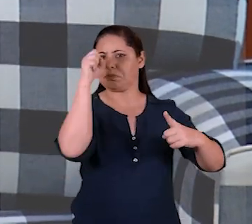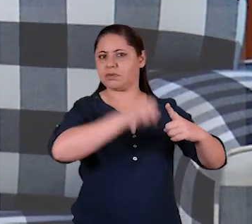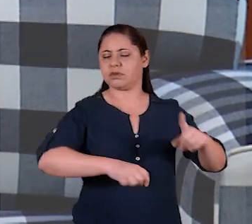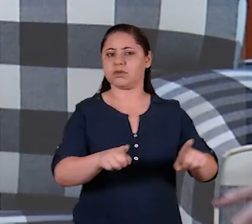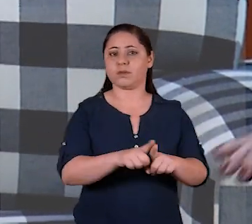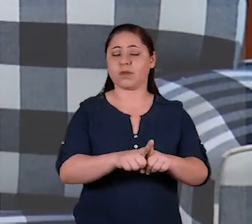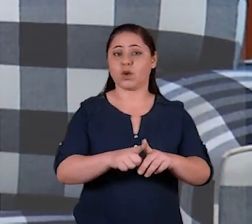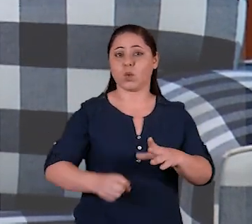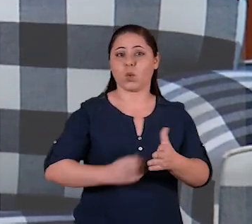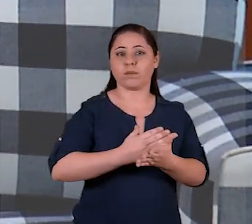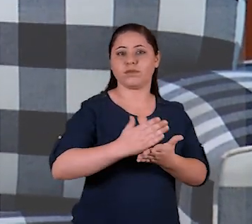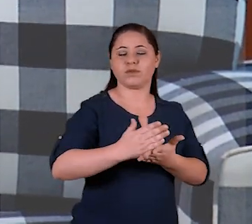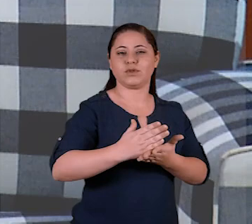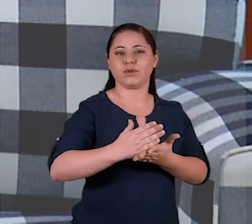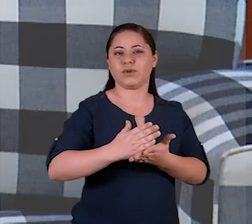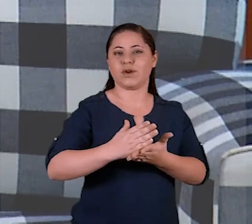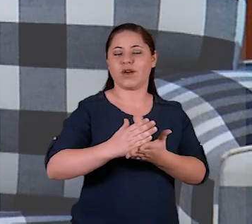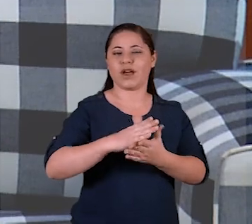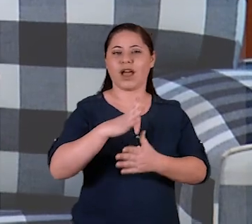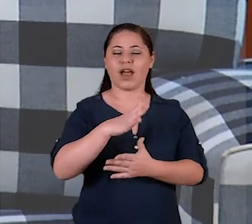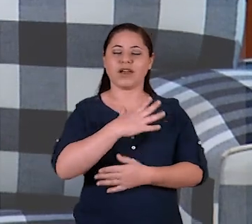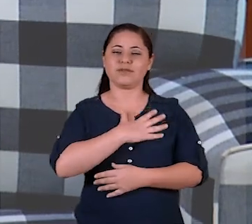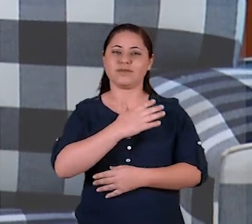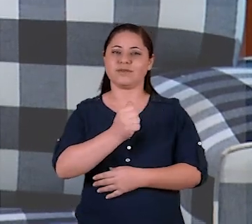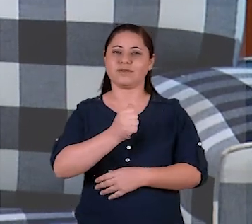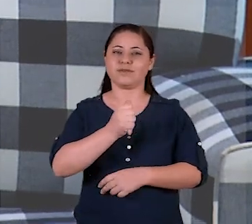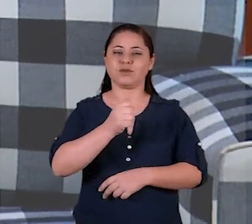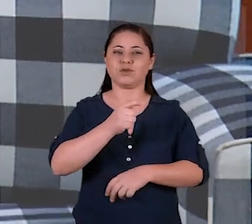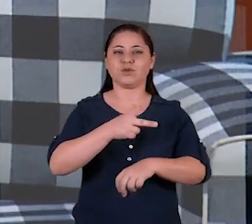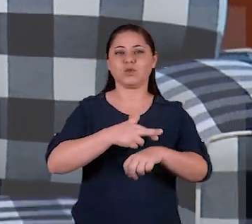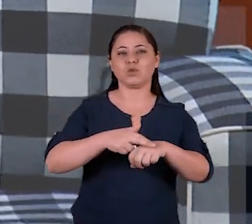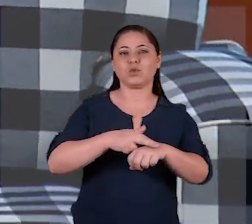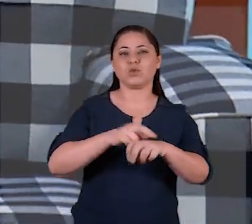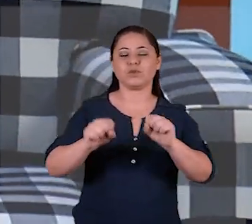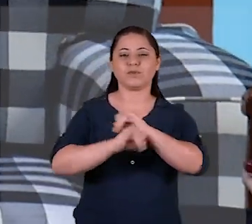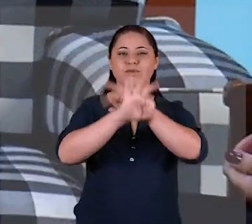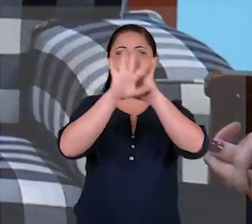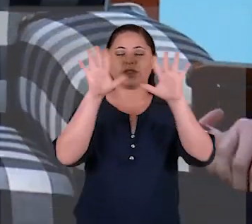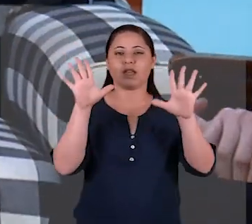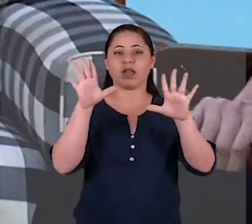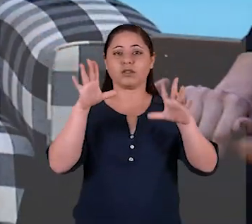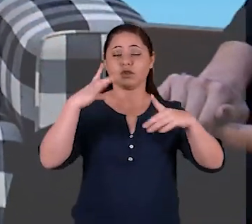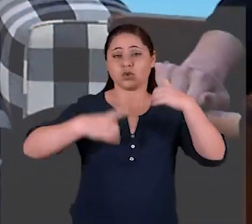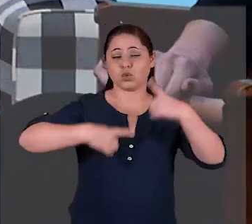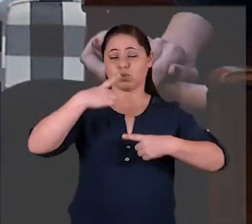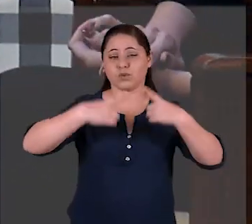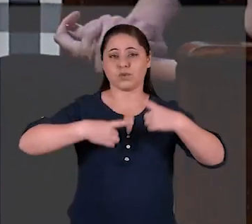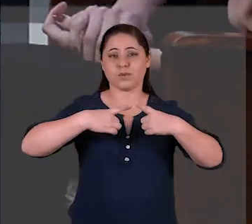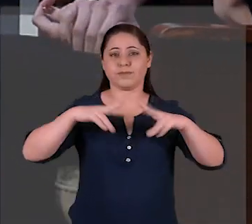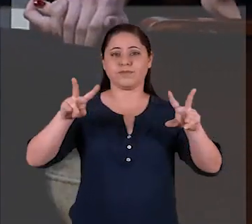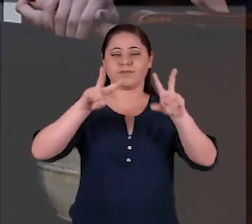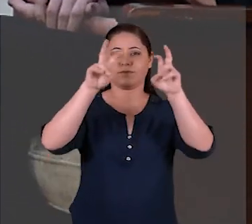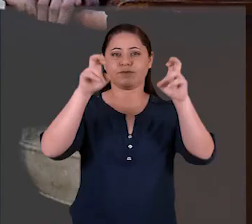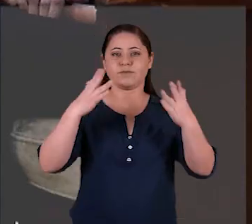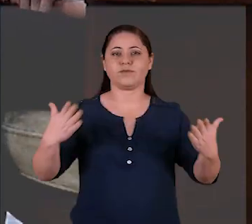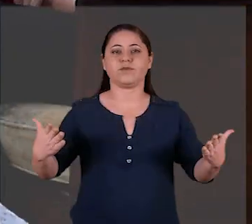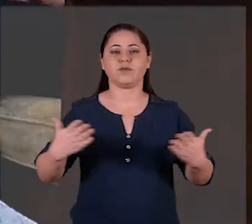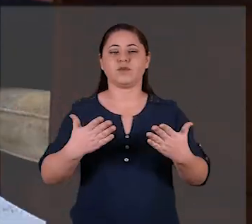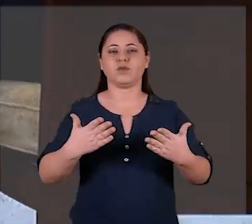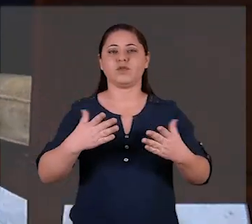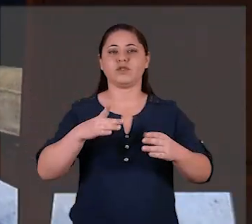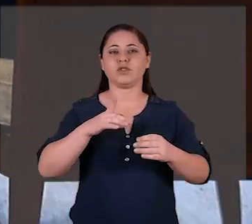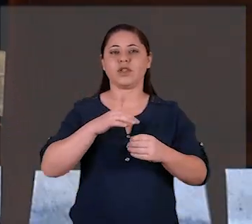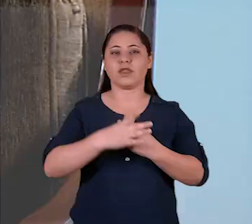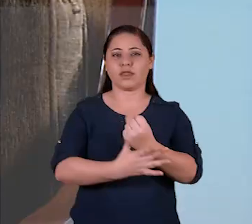nasceu uma iniciativa que ganhou o nome de Agosto Lilás. E para falar sobre o assunto com a gente, hoje aqui comigo a